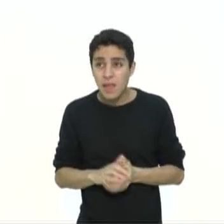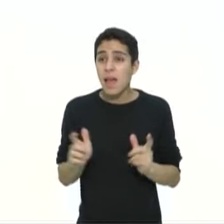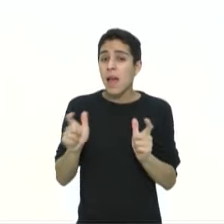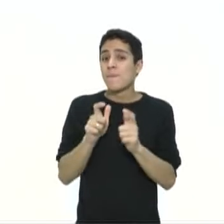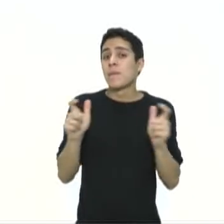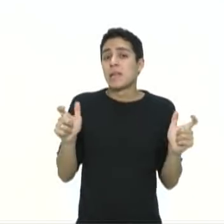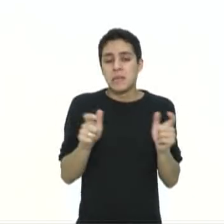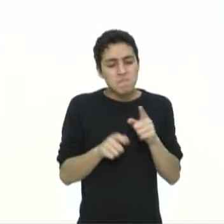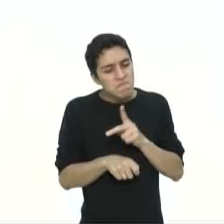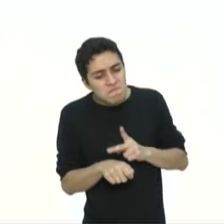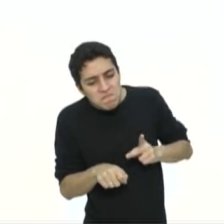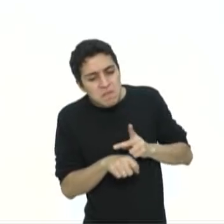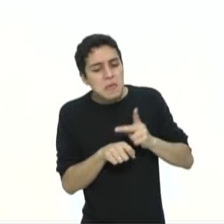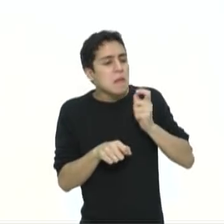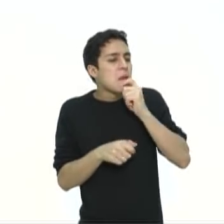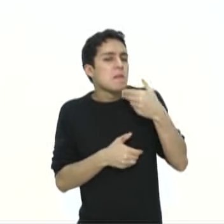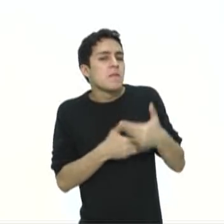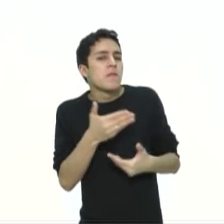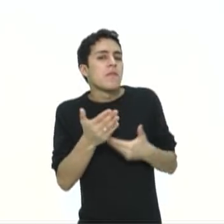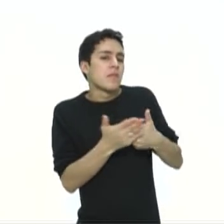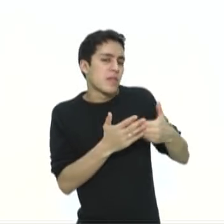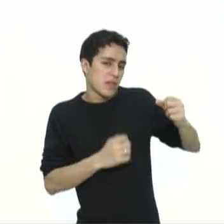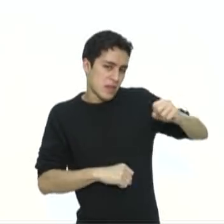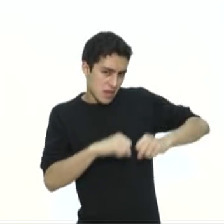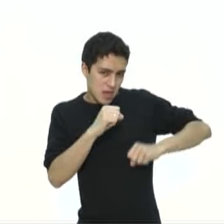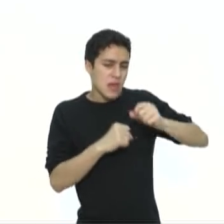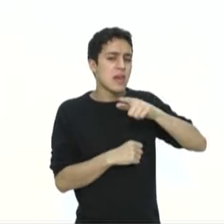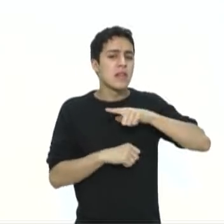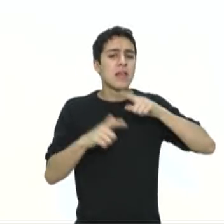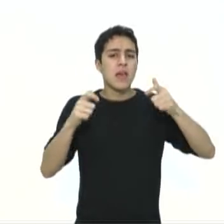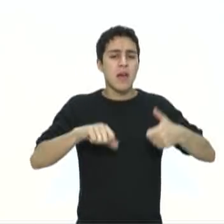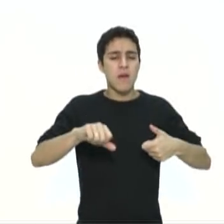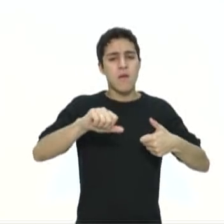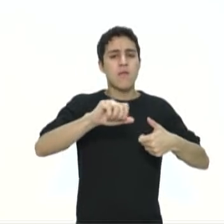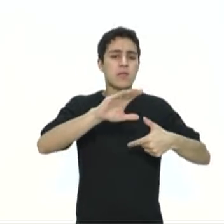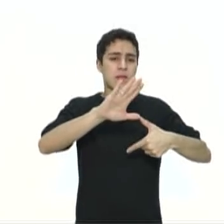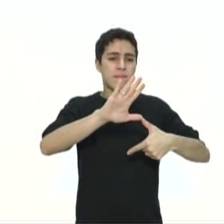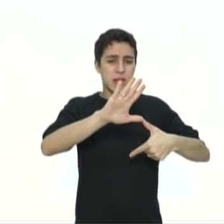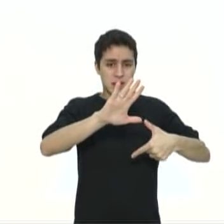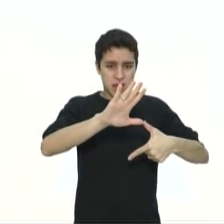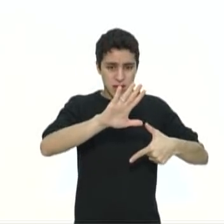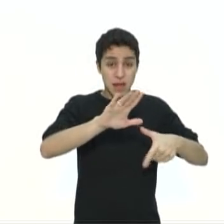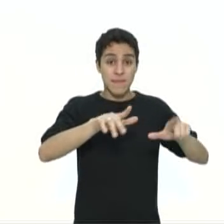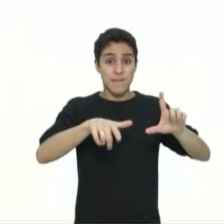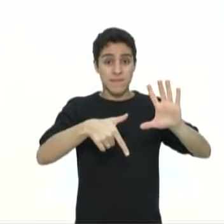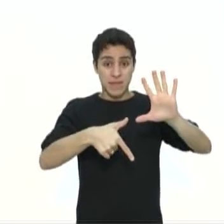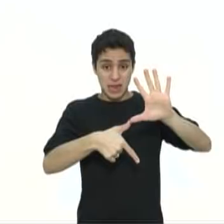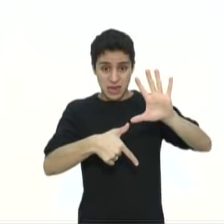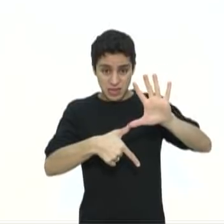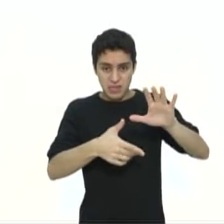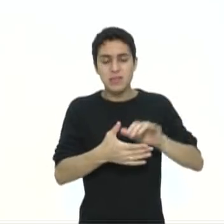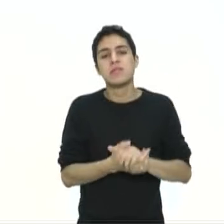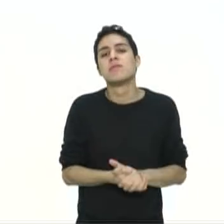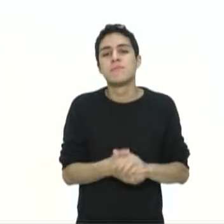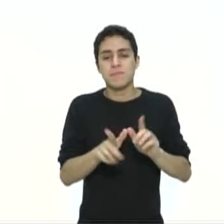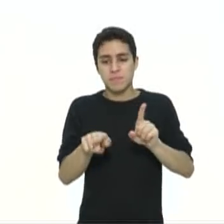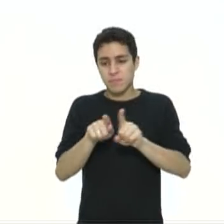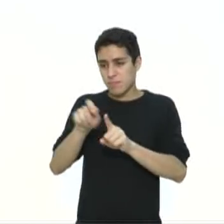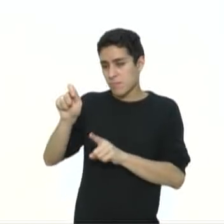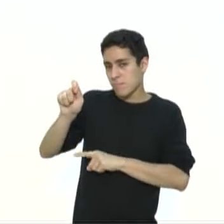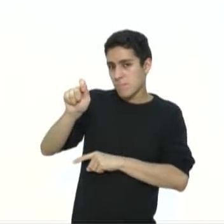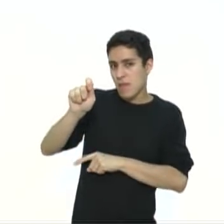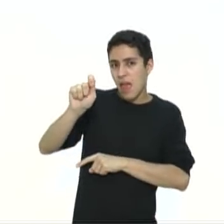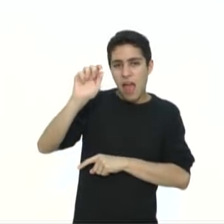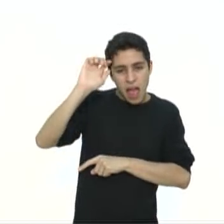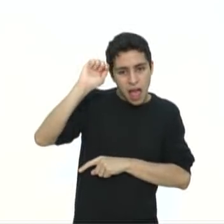fases iniciais de suas industrializações, que se manifestam na América Latina, na Ásia e na África. Qual tipo de industrialização nós estamos